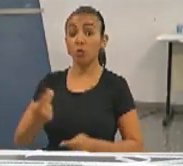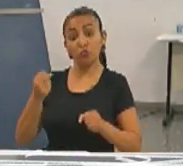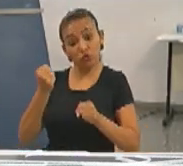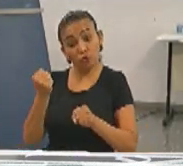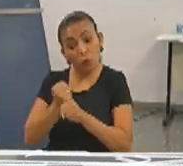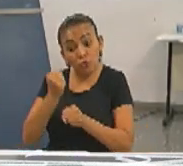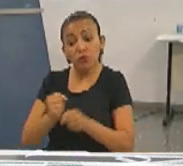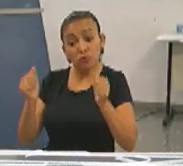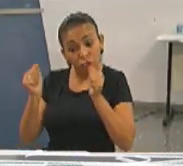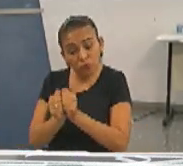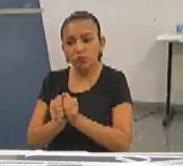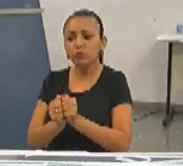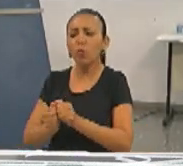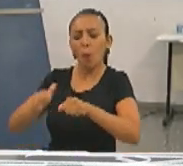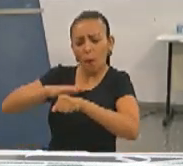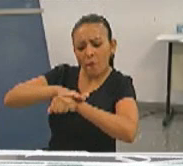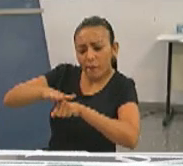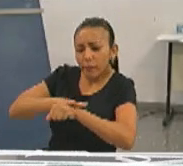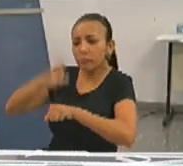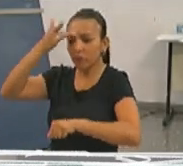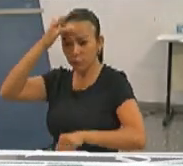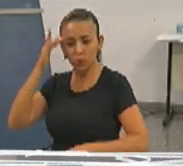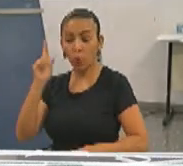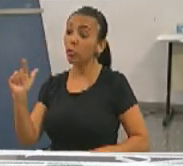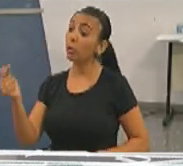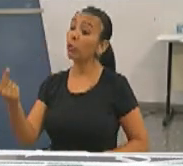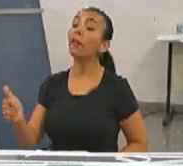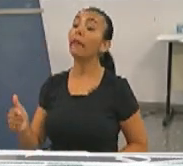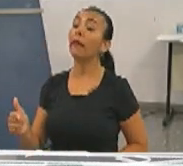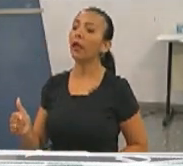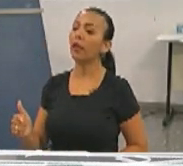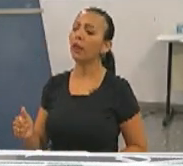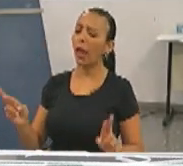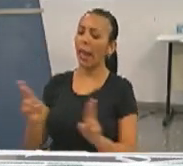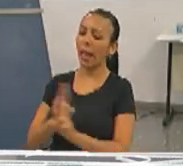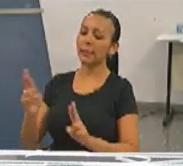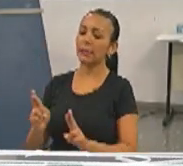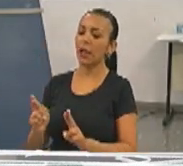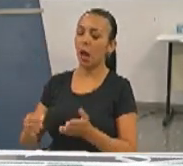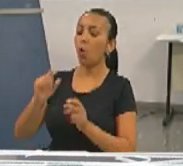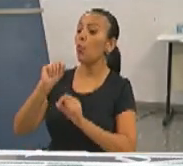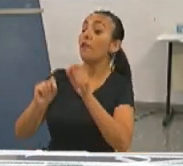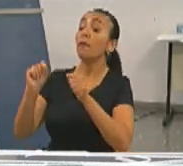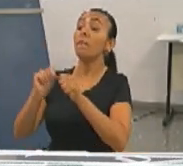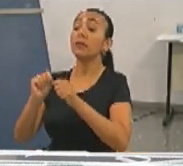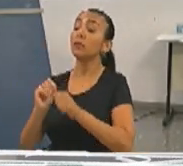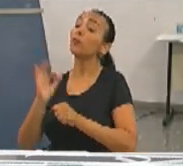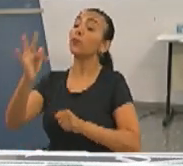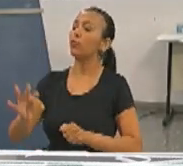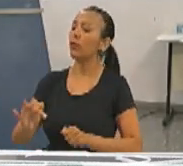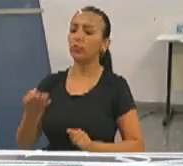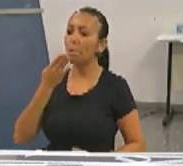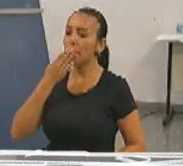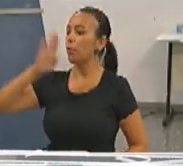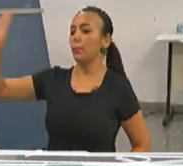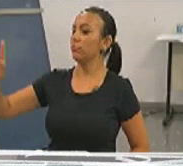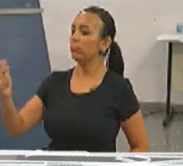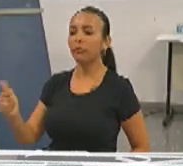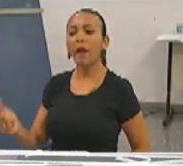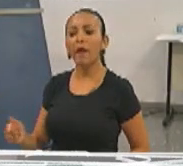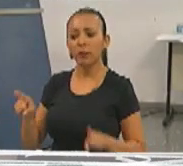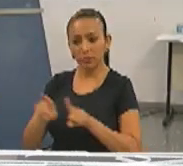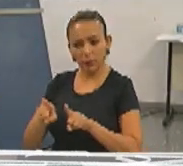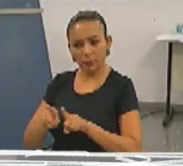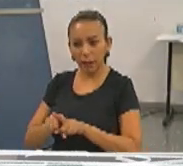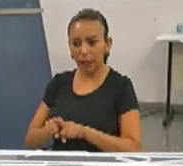pessoas, dialogando, né? Não tem uma relação de ação, não tem uma relação de promessas, não tem uma relação estilo